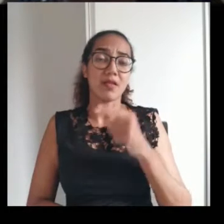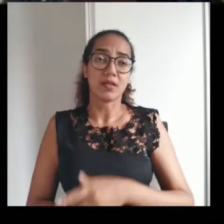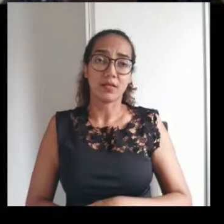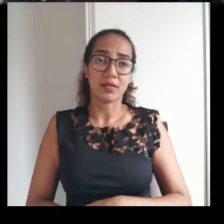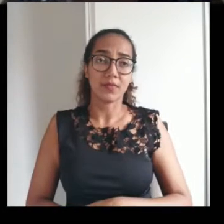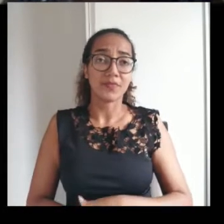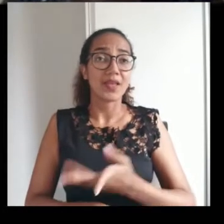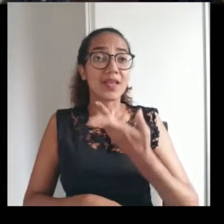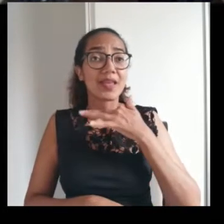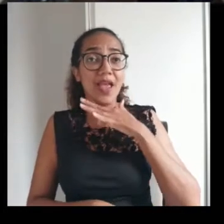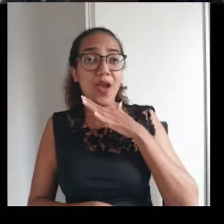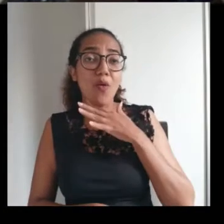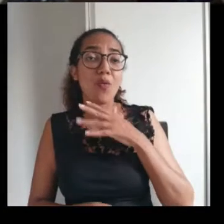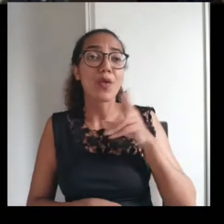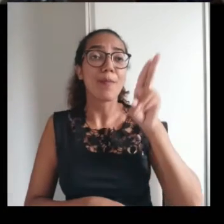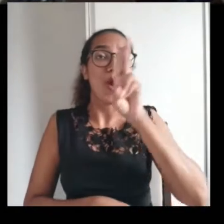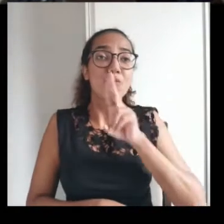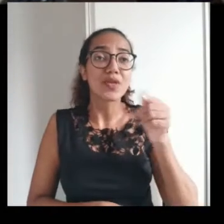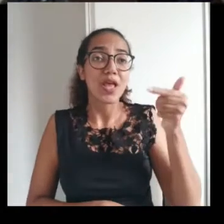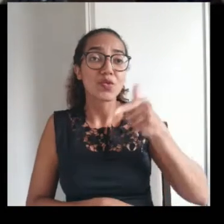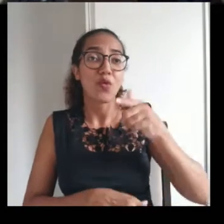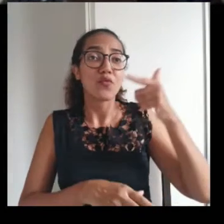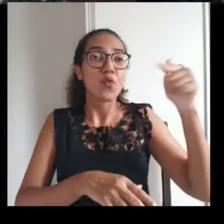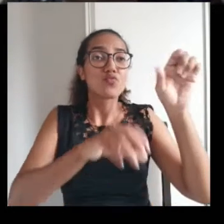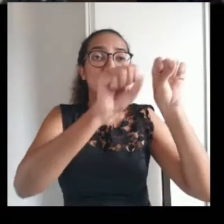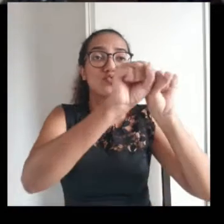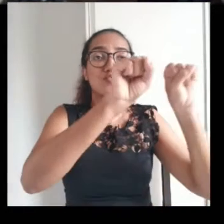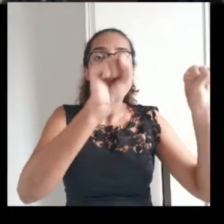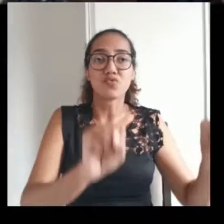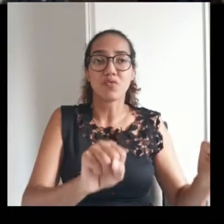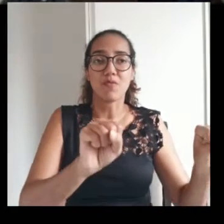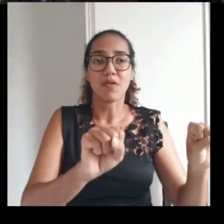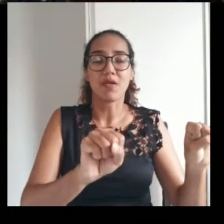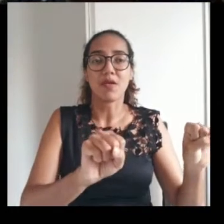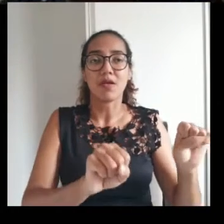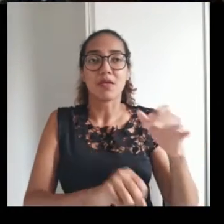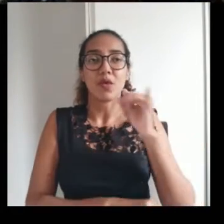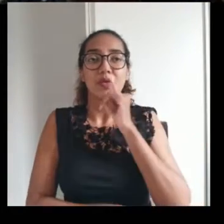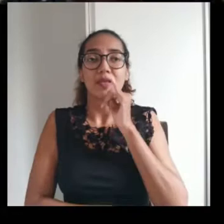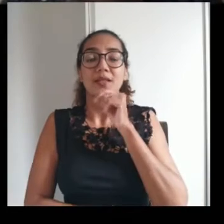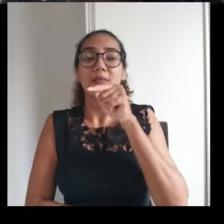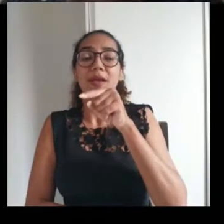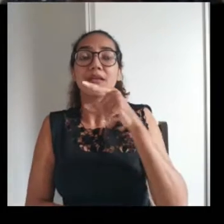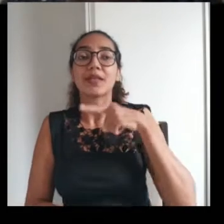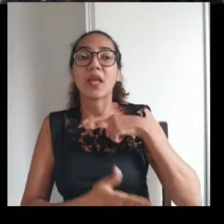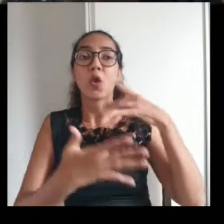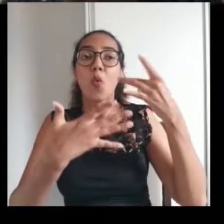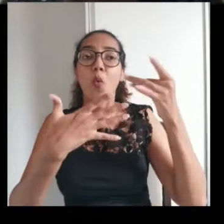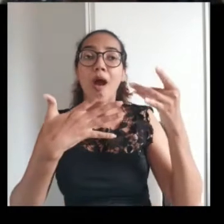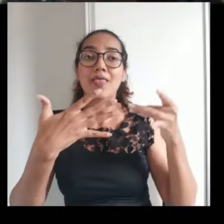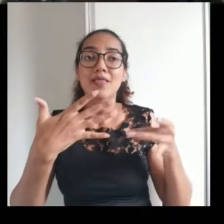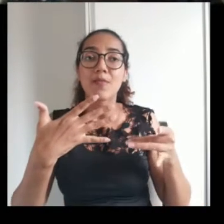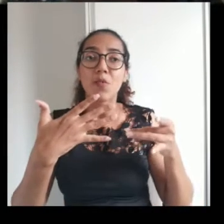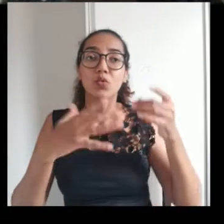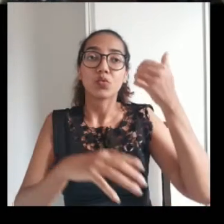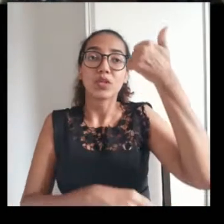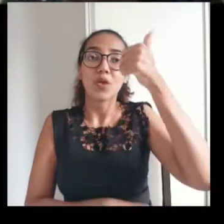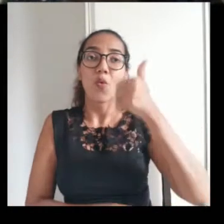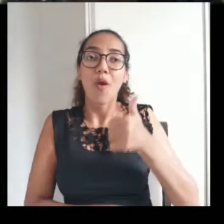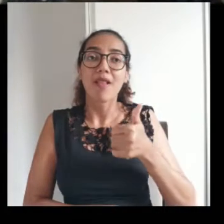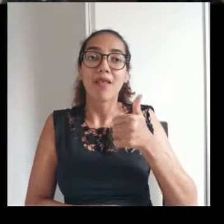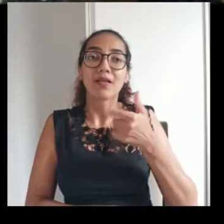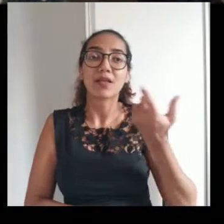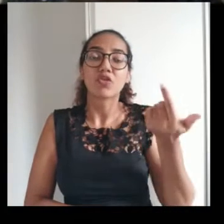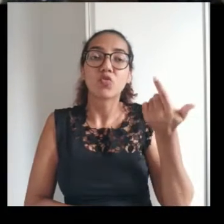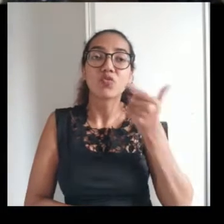são prejudiciais para mim. Porque, por exemplo, nesse caso aqui, existe um atributo de qualidade que a gente ganha ao fazer uma